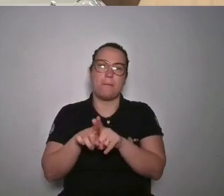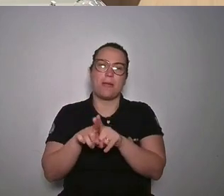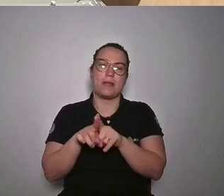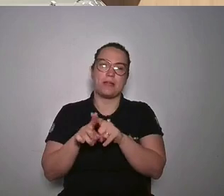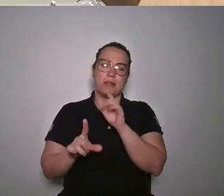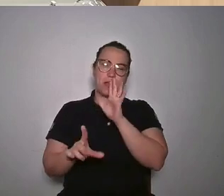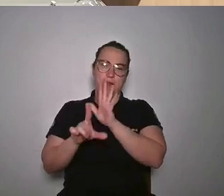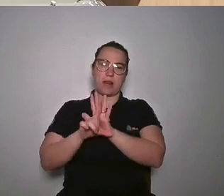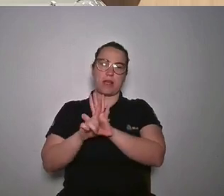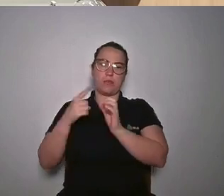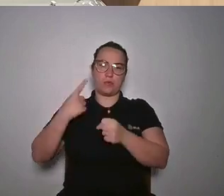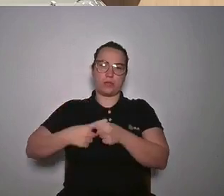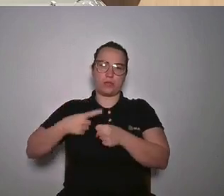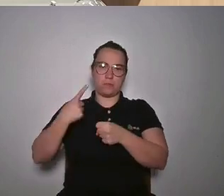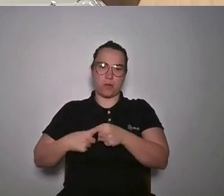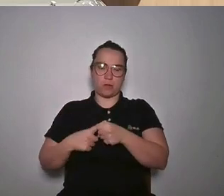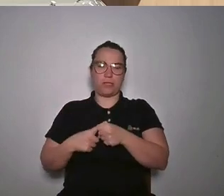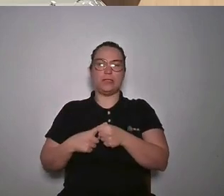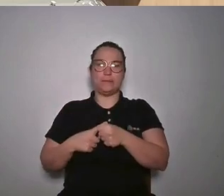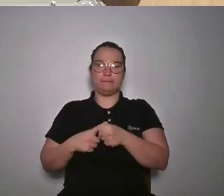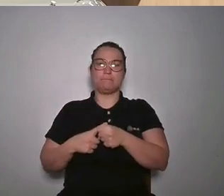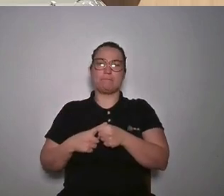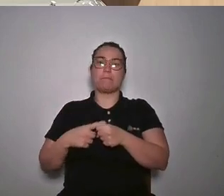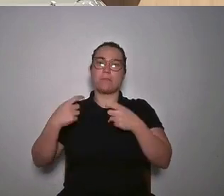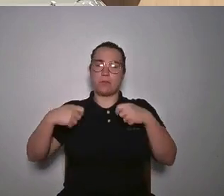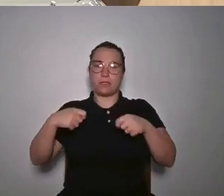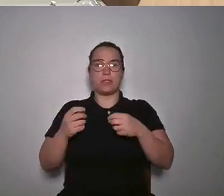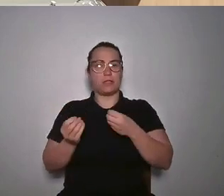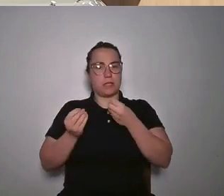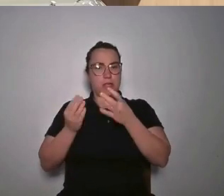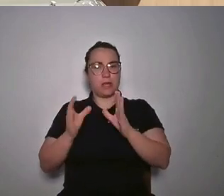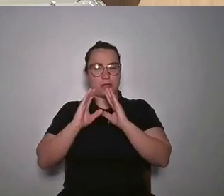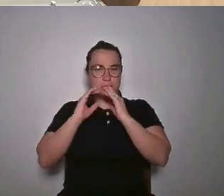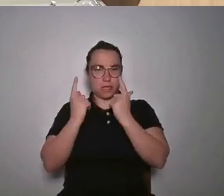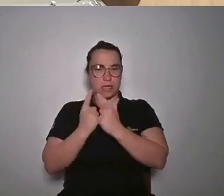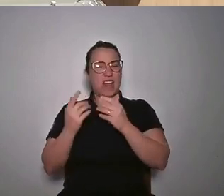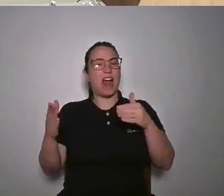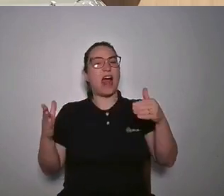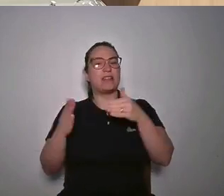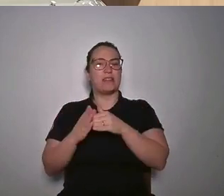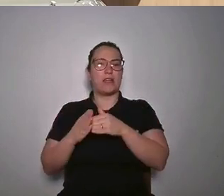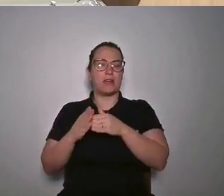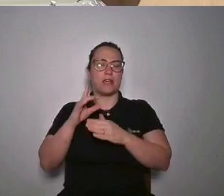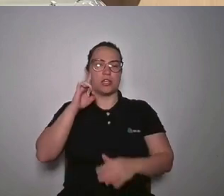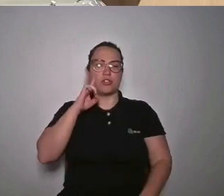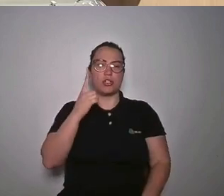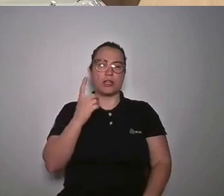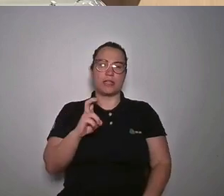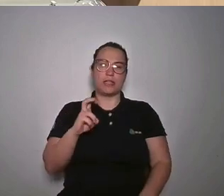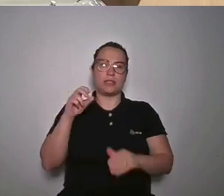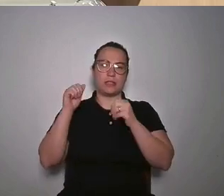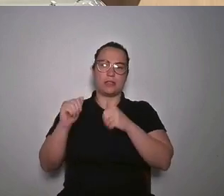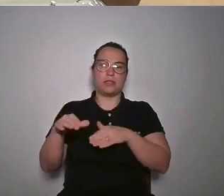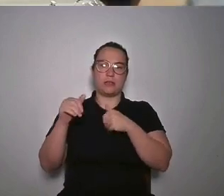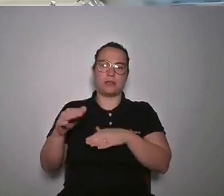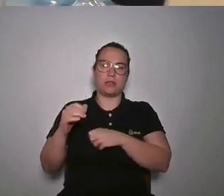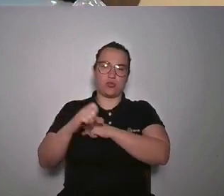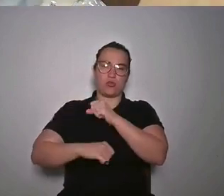Orgânica Municipal, tem que ser entregue na Câmara até dia 15 de setembro de cada